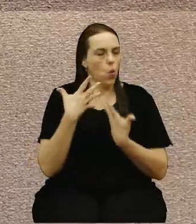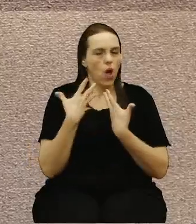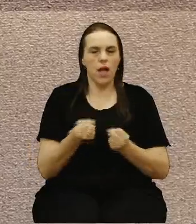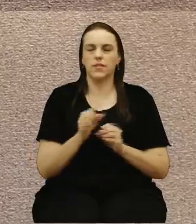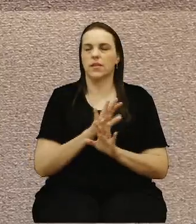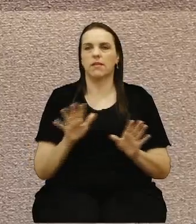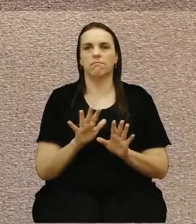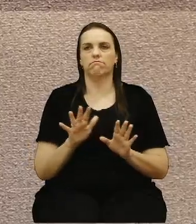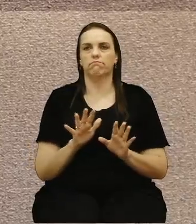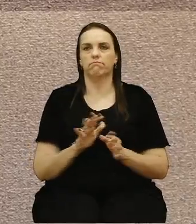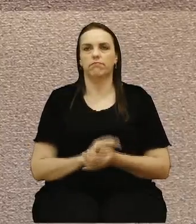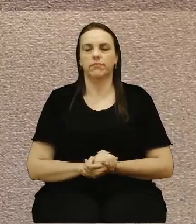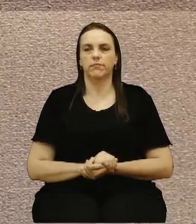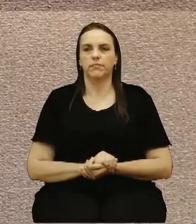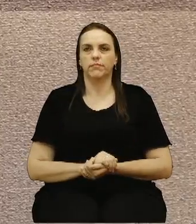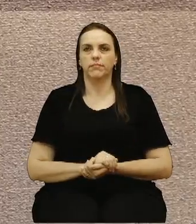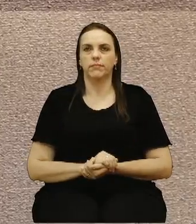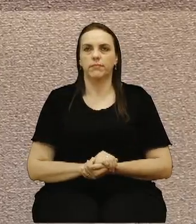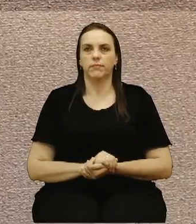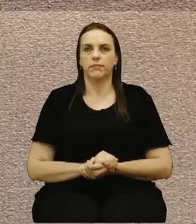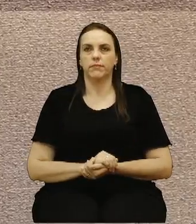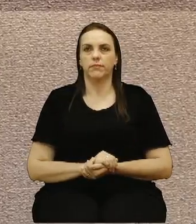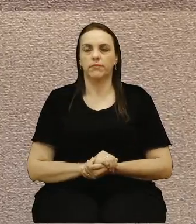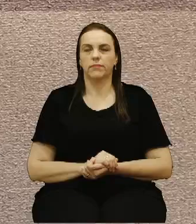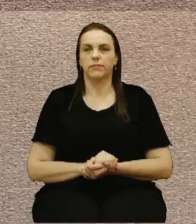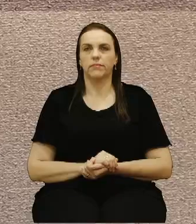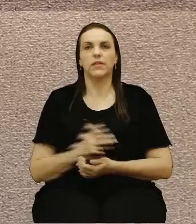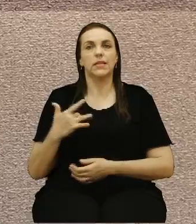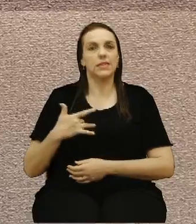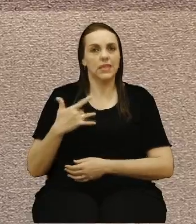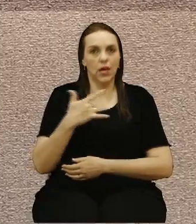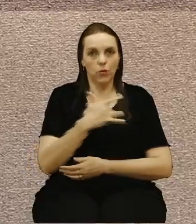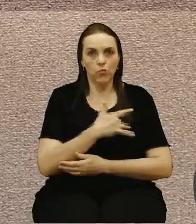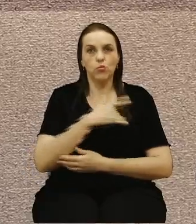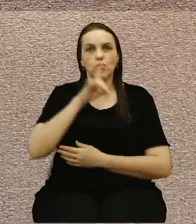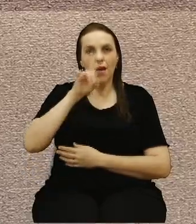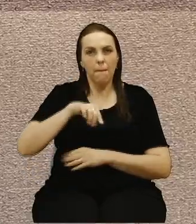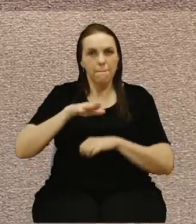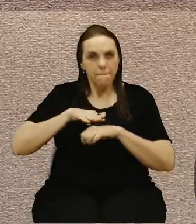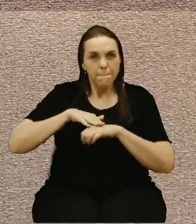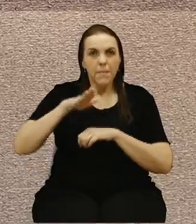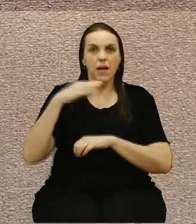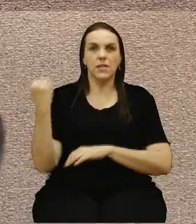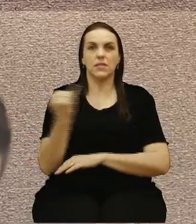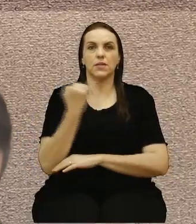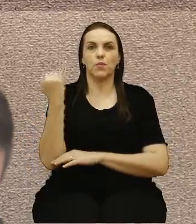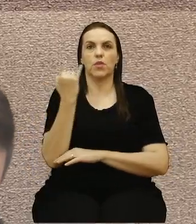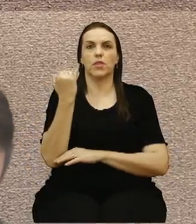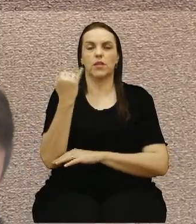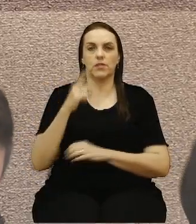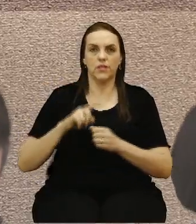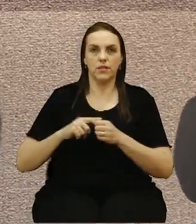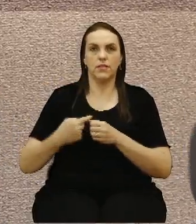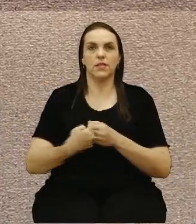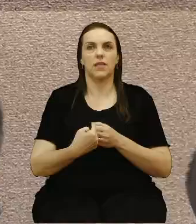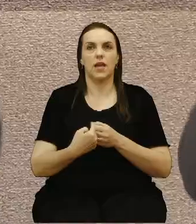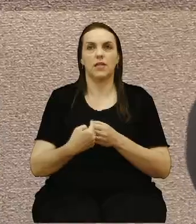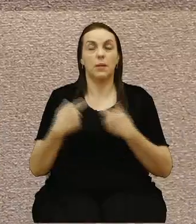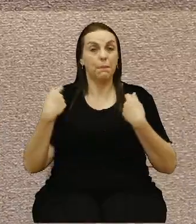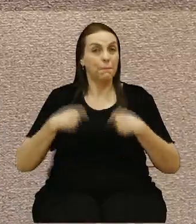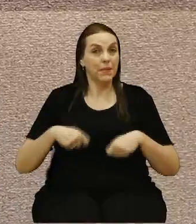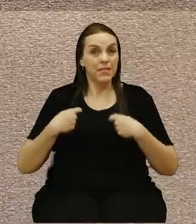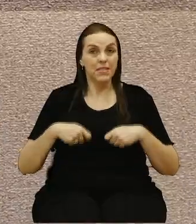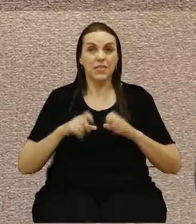inadmissível. Saúde é o mais importante da nossa cidade. Então nós precisamos